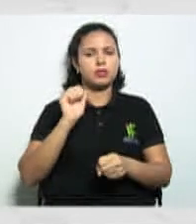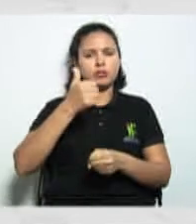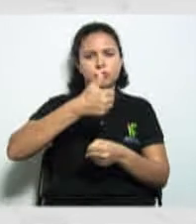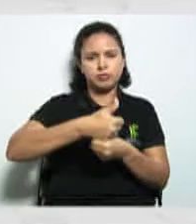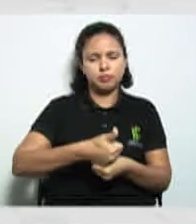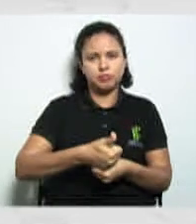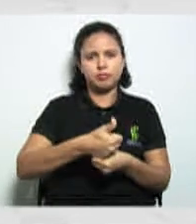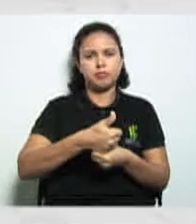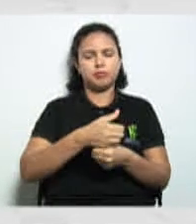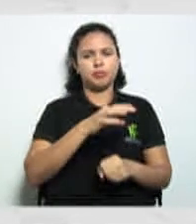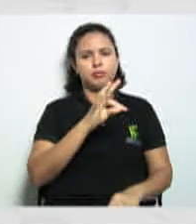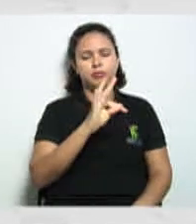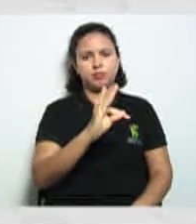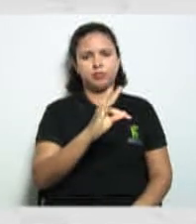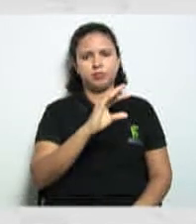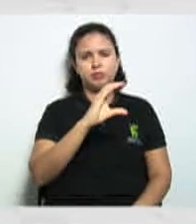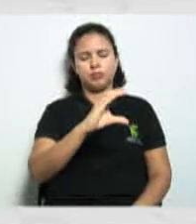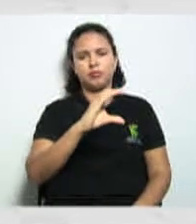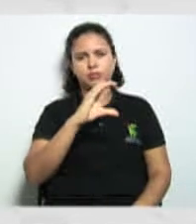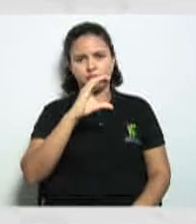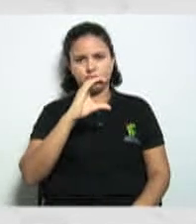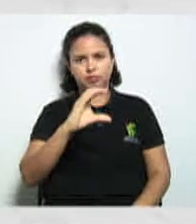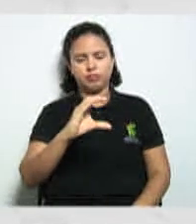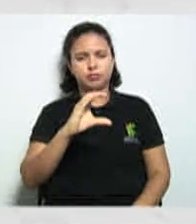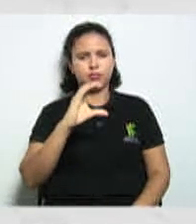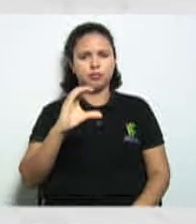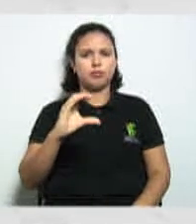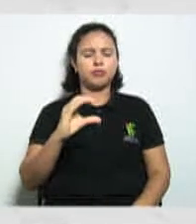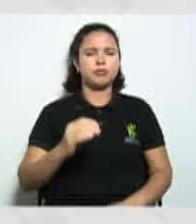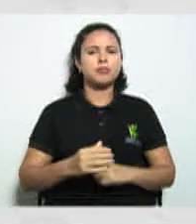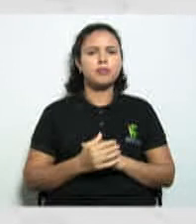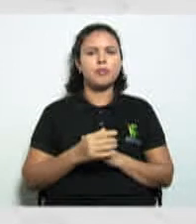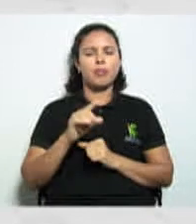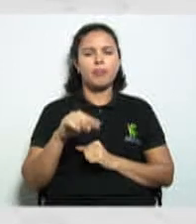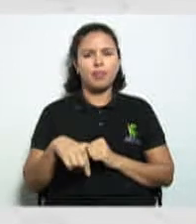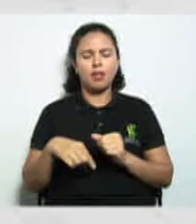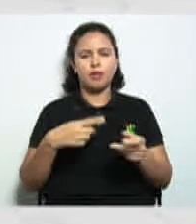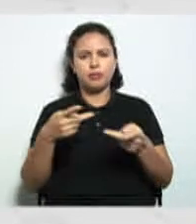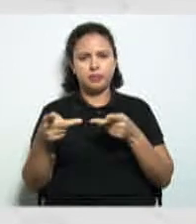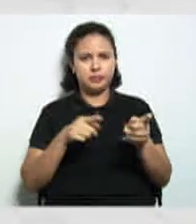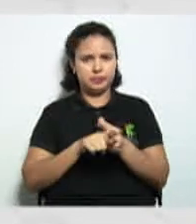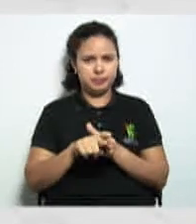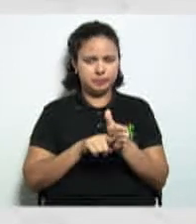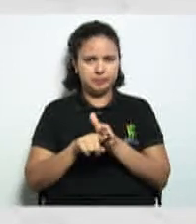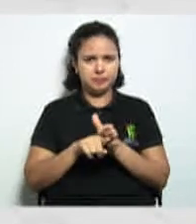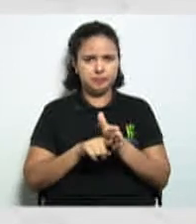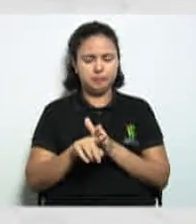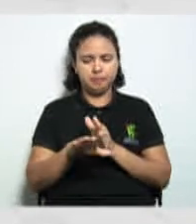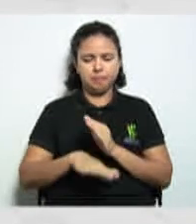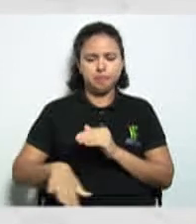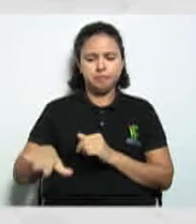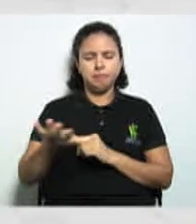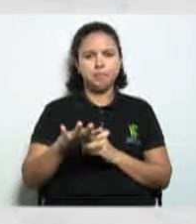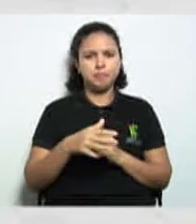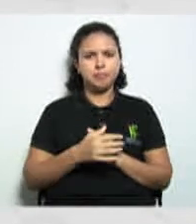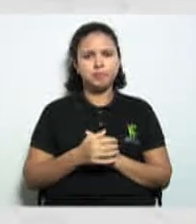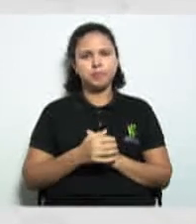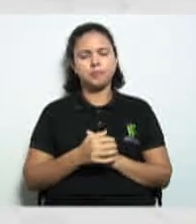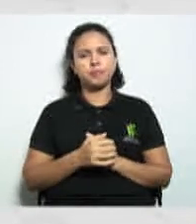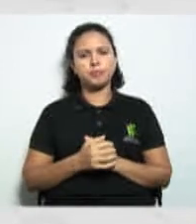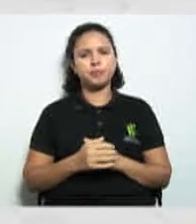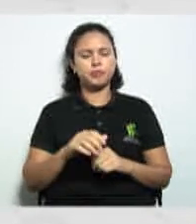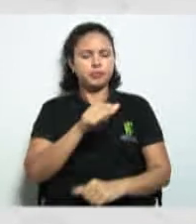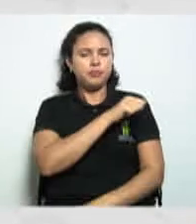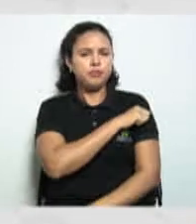substituir o estágio pelo TCC, que é um projeto de pesquisa, é uma pesquisa, né? Então, os alunos da Escola